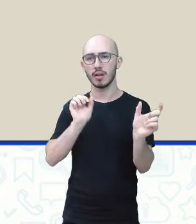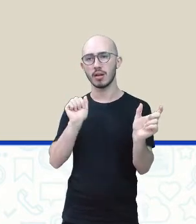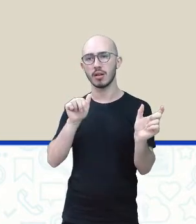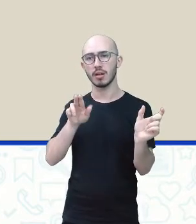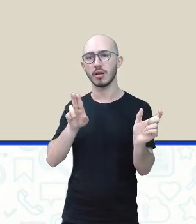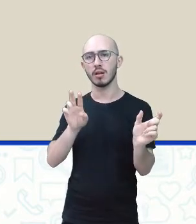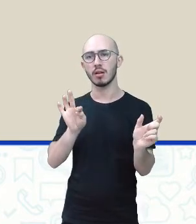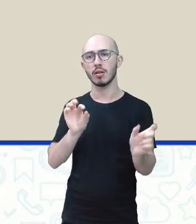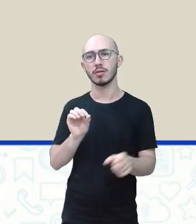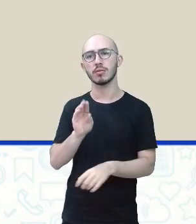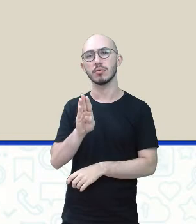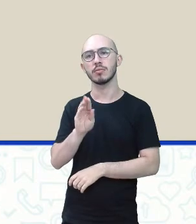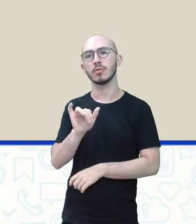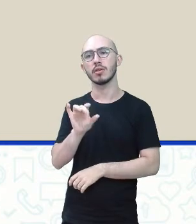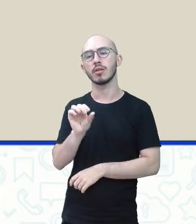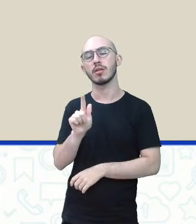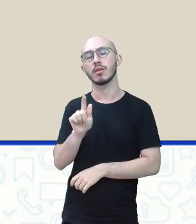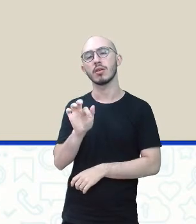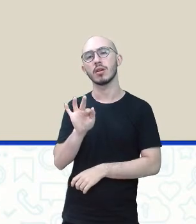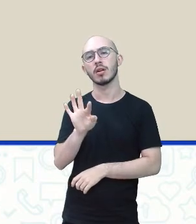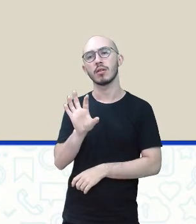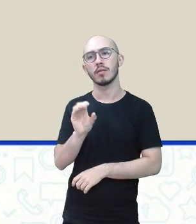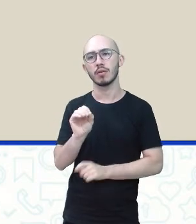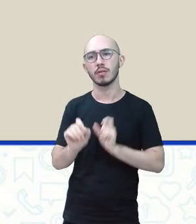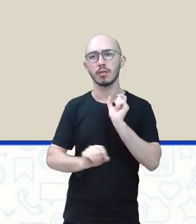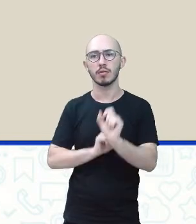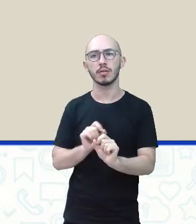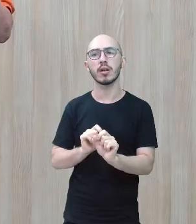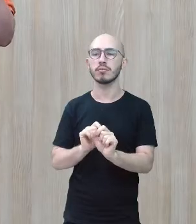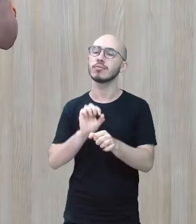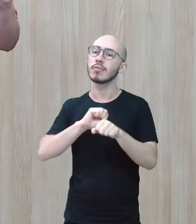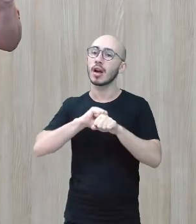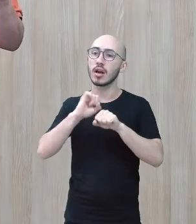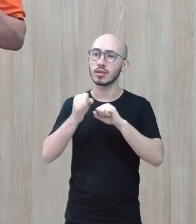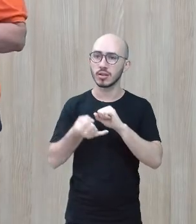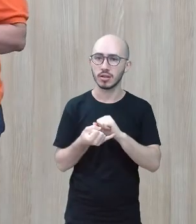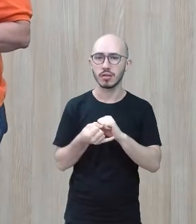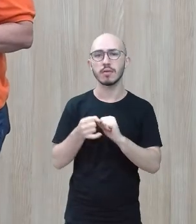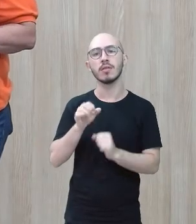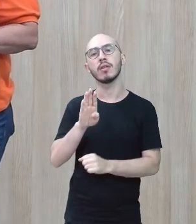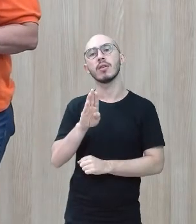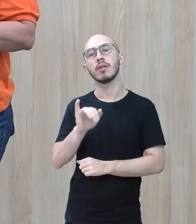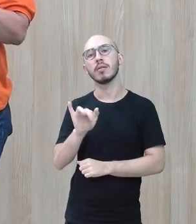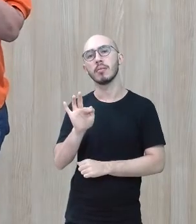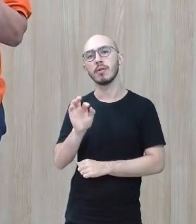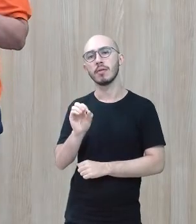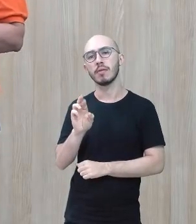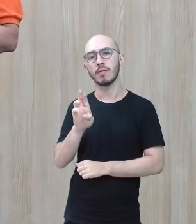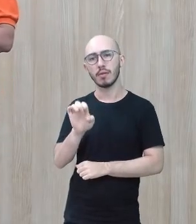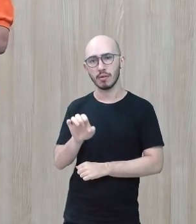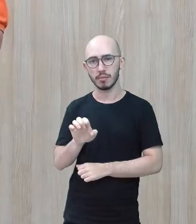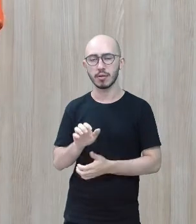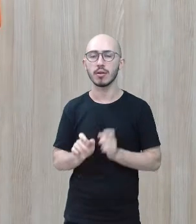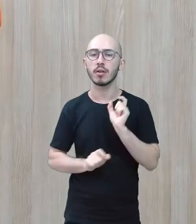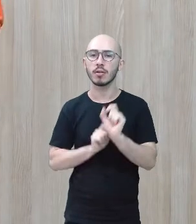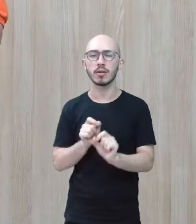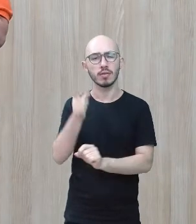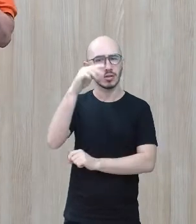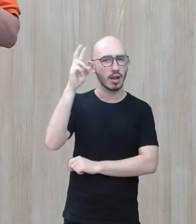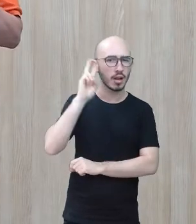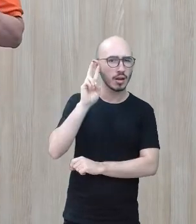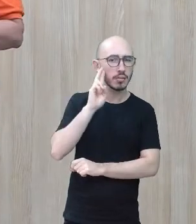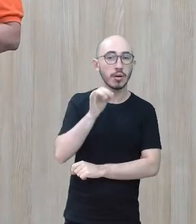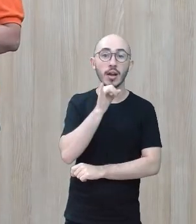um adjetivo biforme. Vocês percebem que lá no primeiro exemplo que eu usei, a